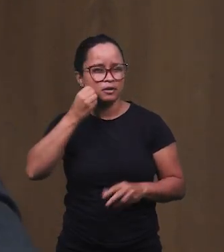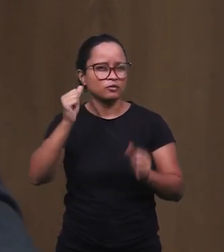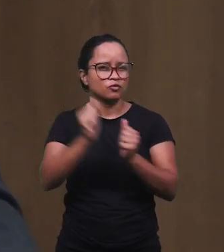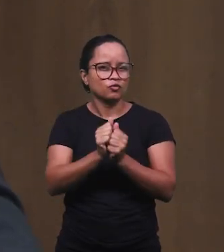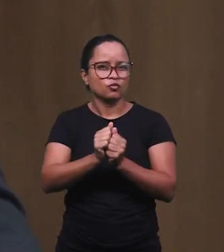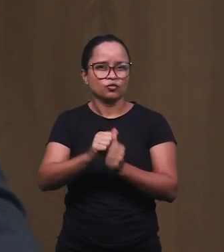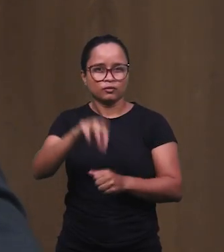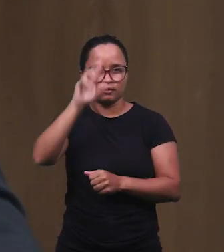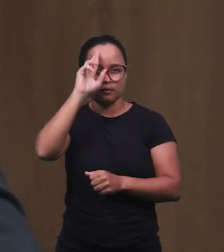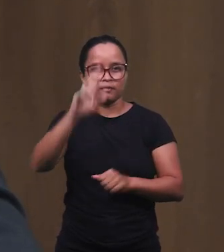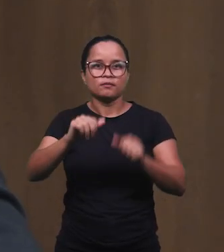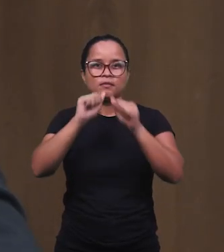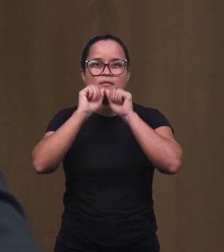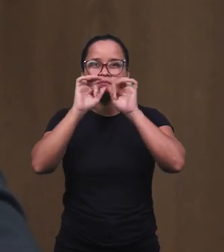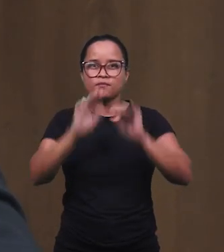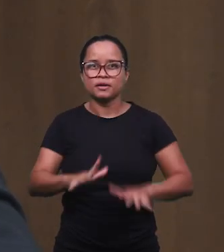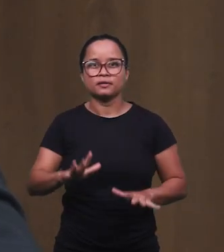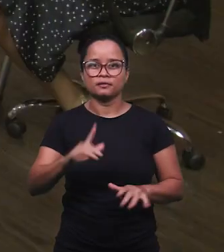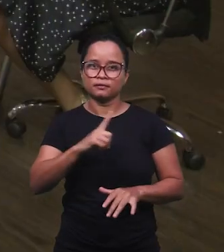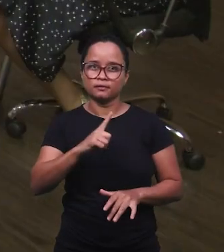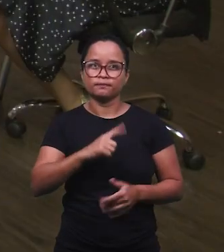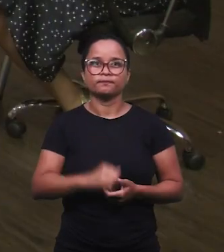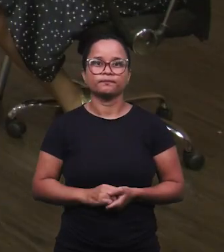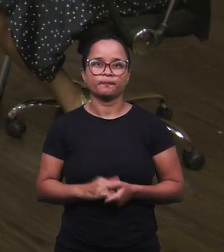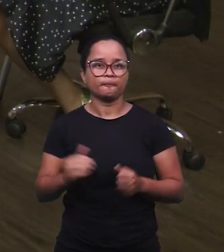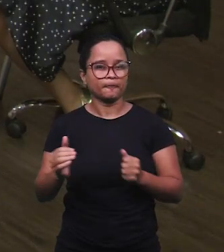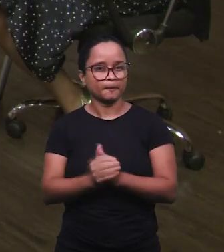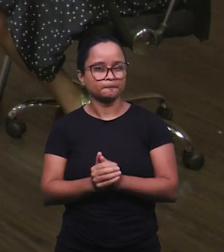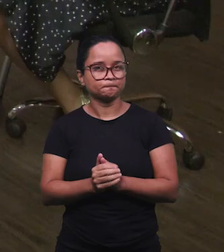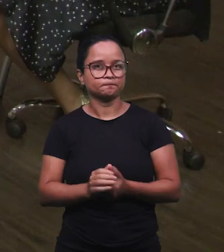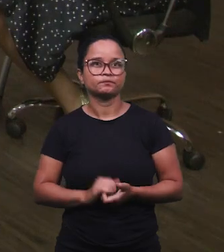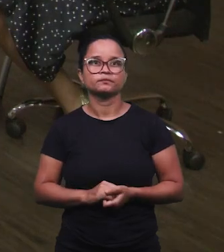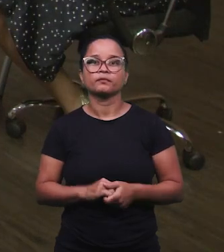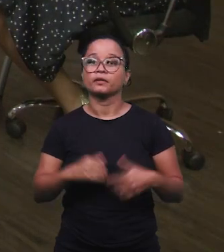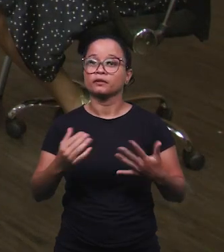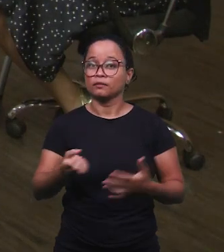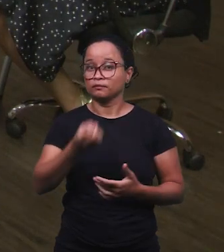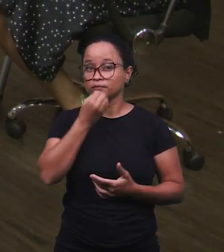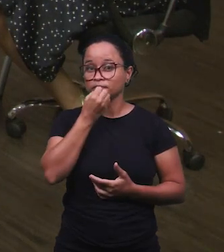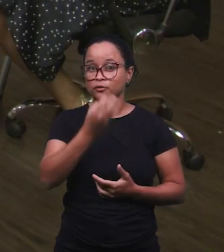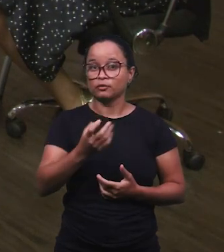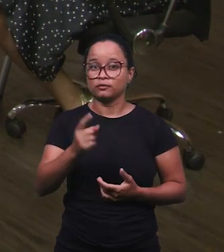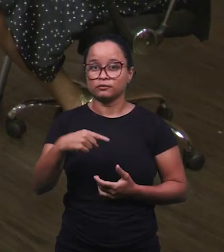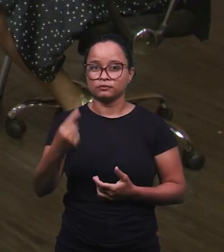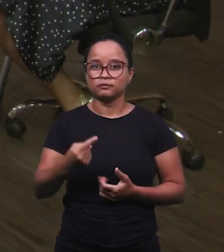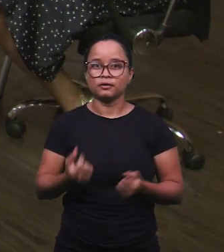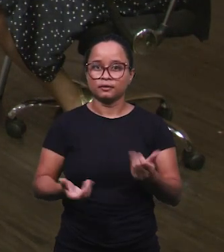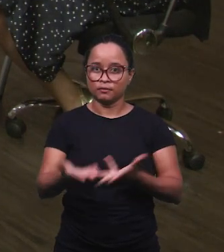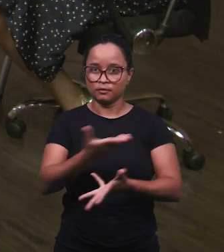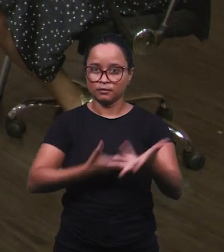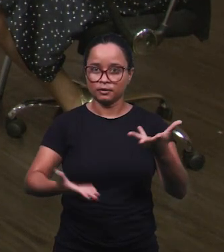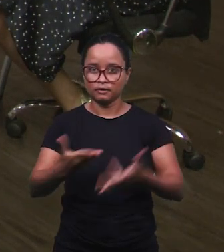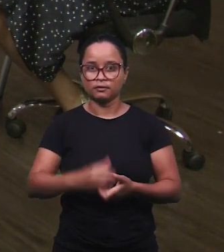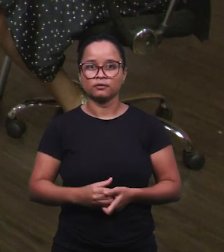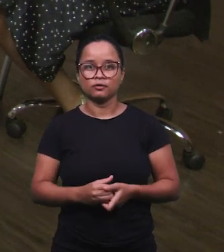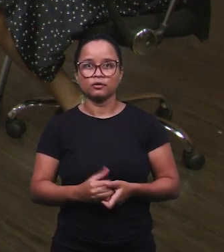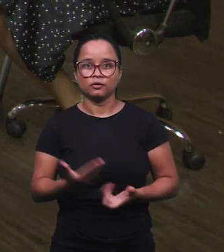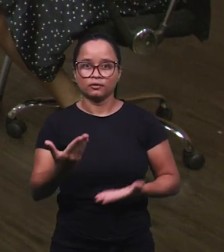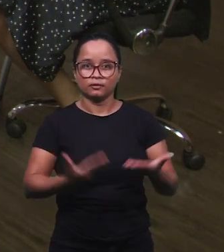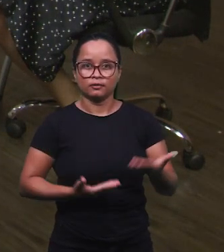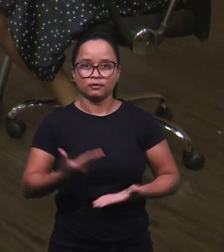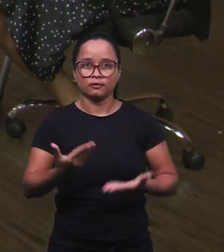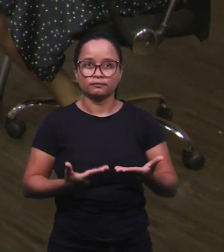com Ele, que vai ser uma grande bênção. Amém. Amém. Bom, a gente tem a participação do nosso irmão